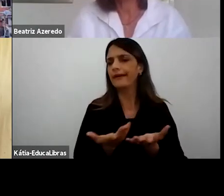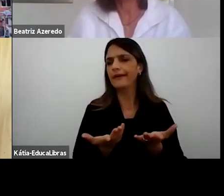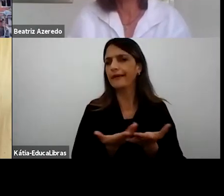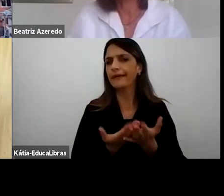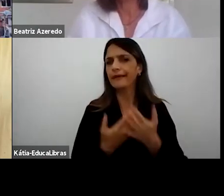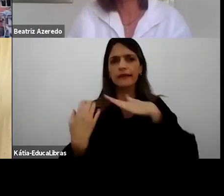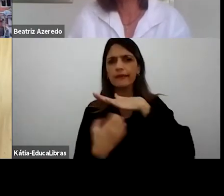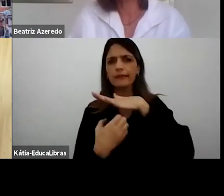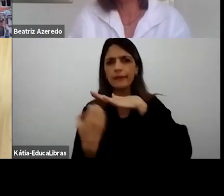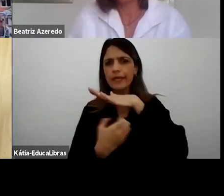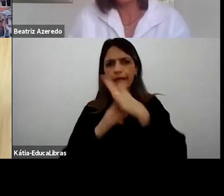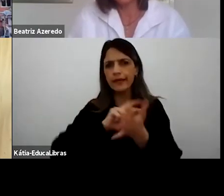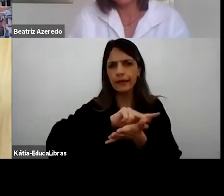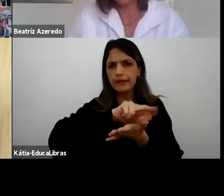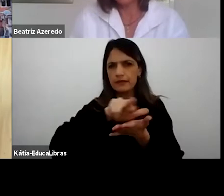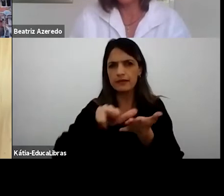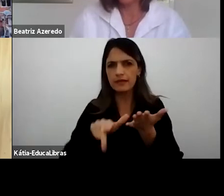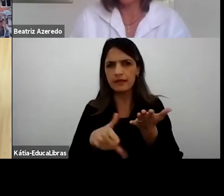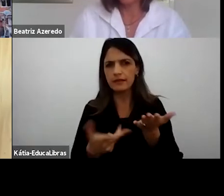empresarial,